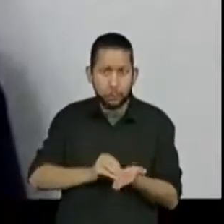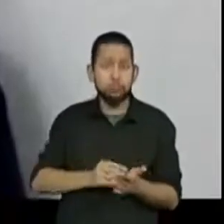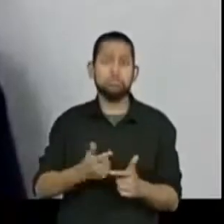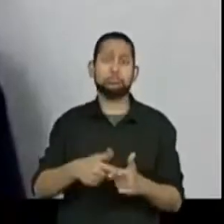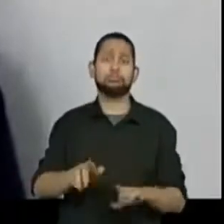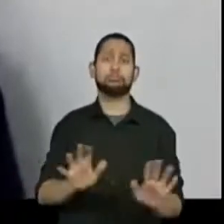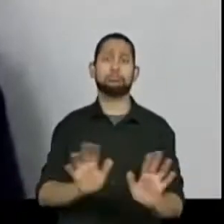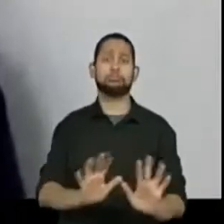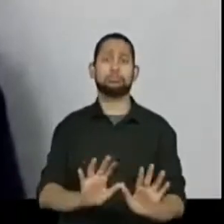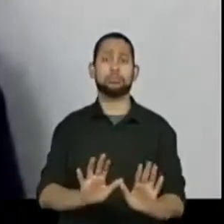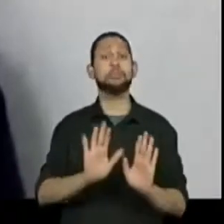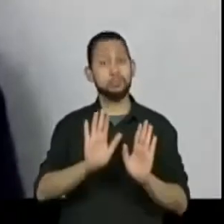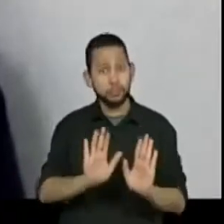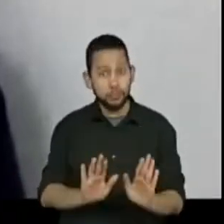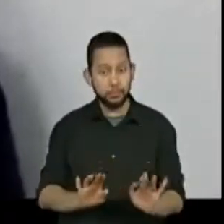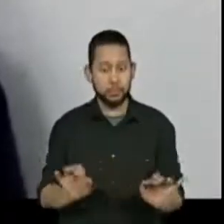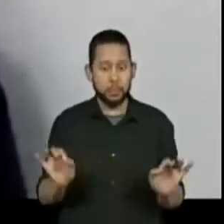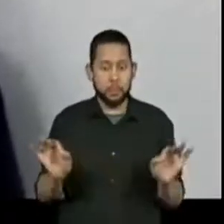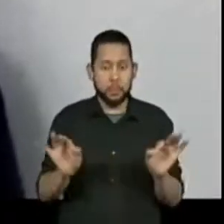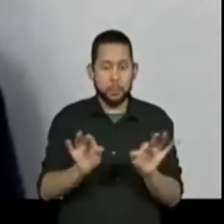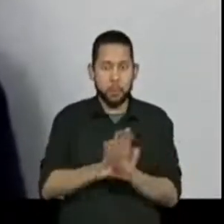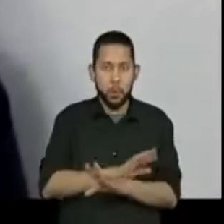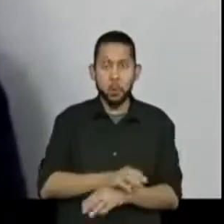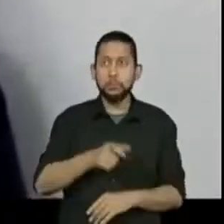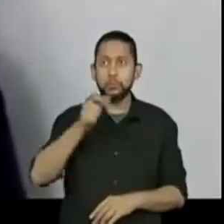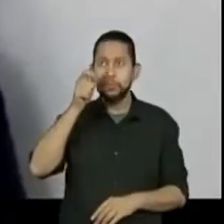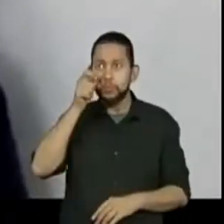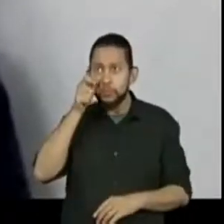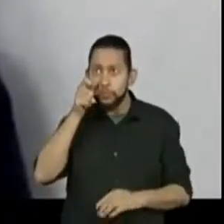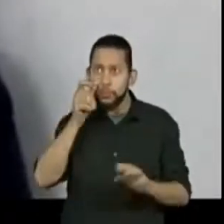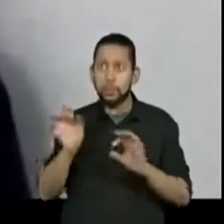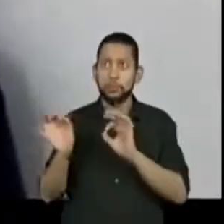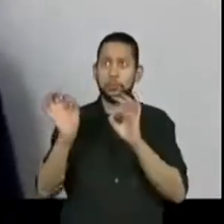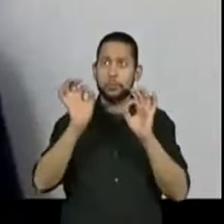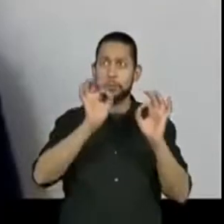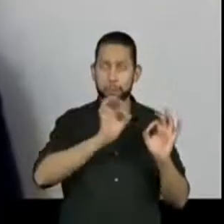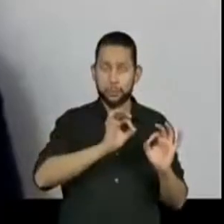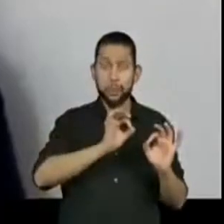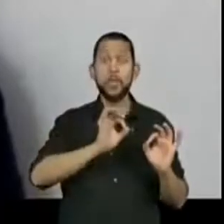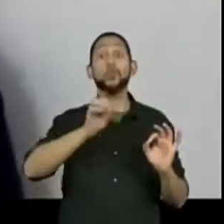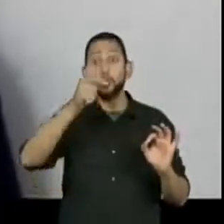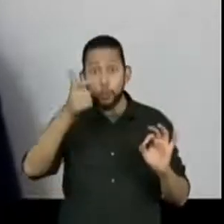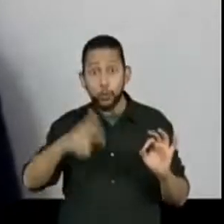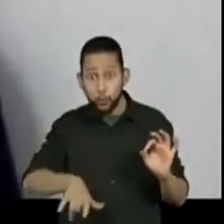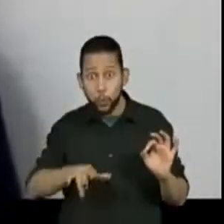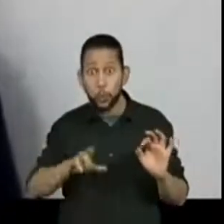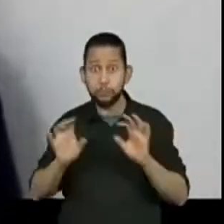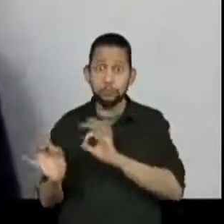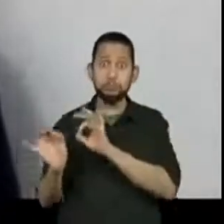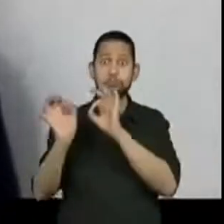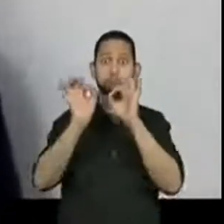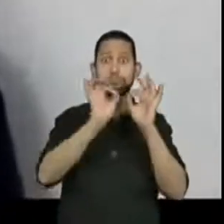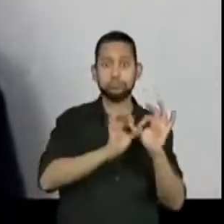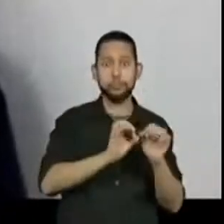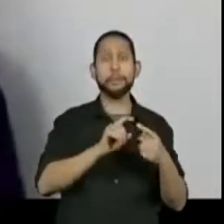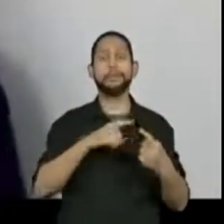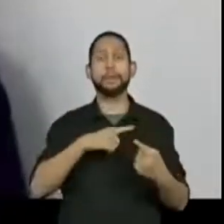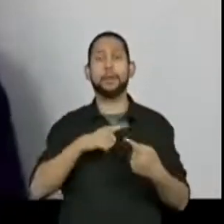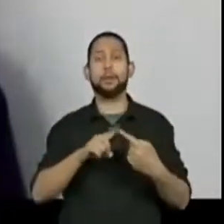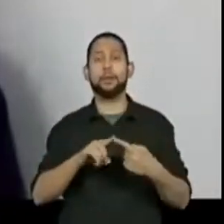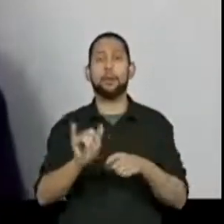problema. Vocês podem retomar essa aula depois no YouTube, Facebook ou repositório de